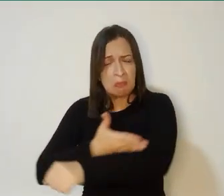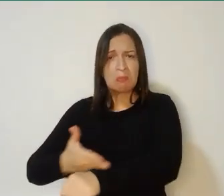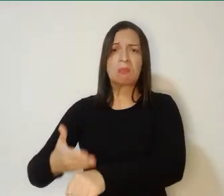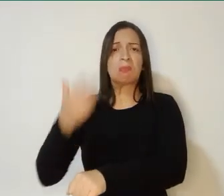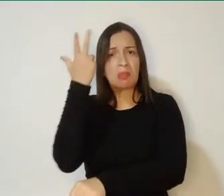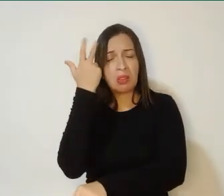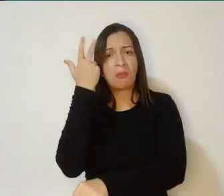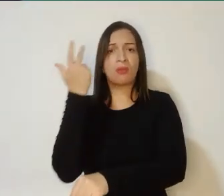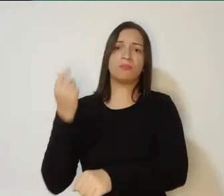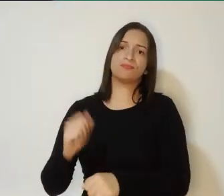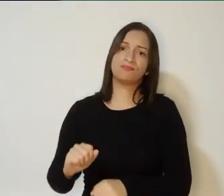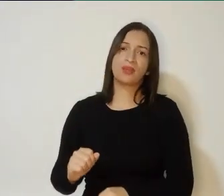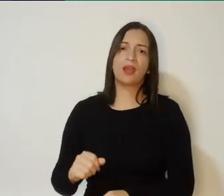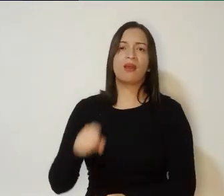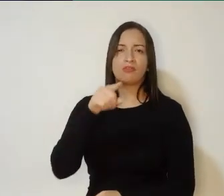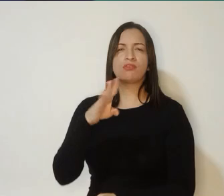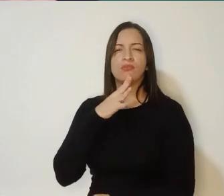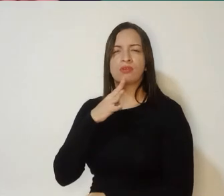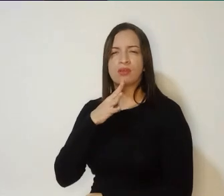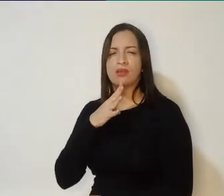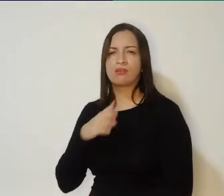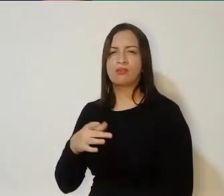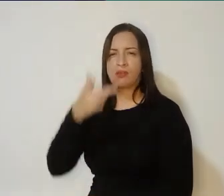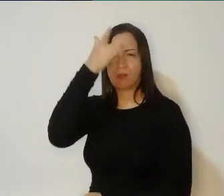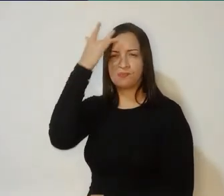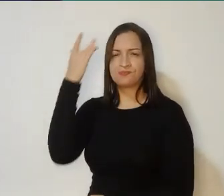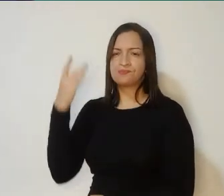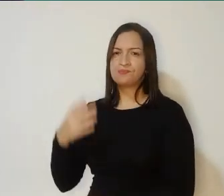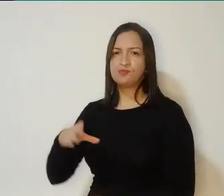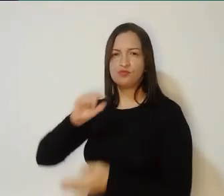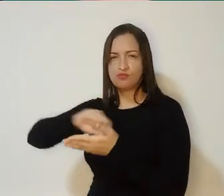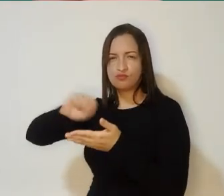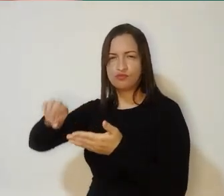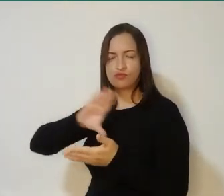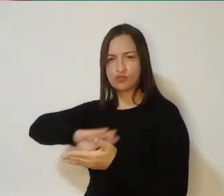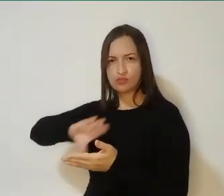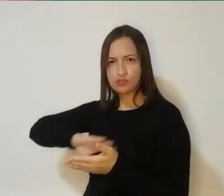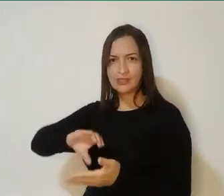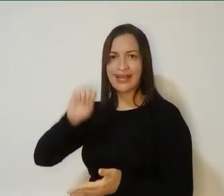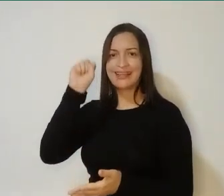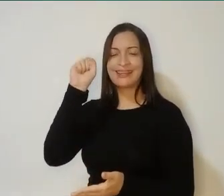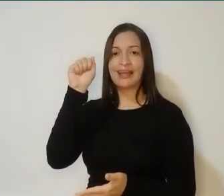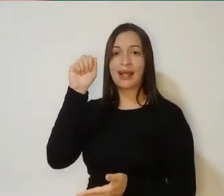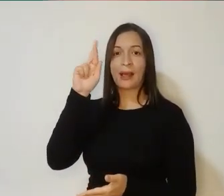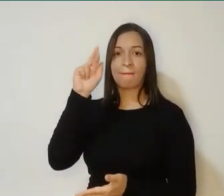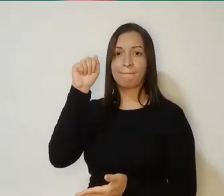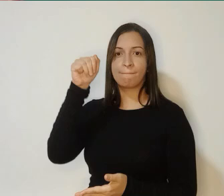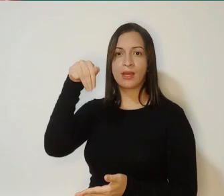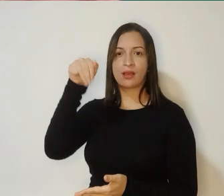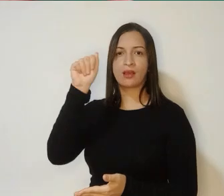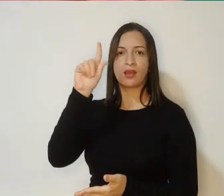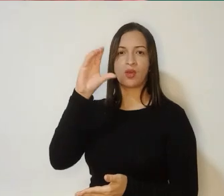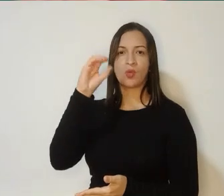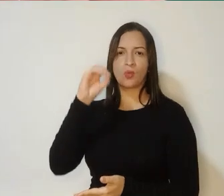seu jeito de escrever. Tem um escritor português que chama José Saramago, que ele é super importante na história